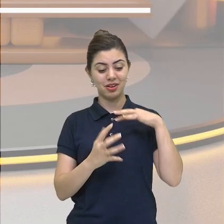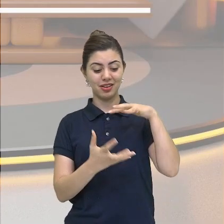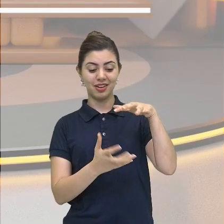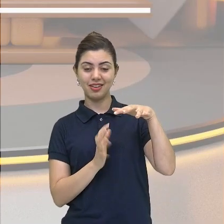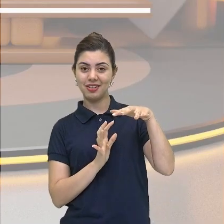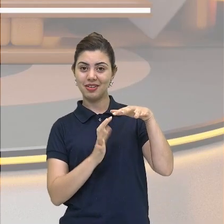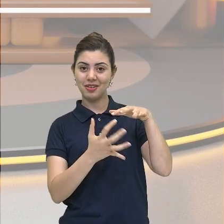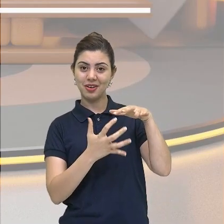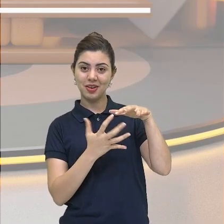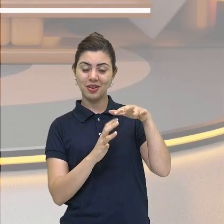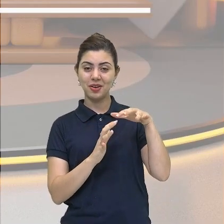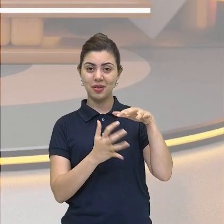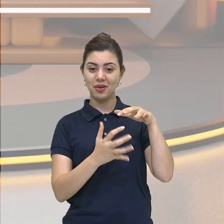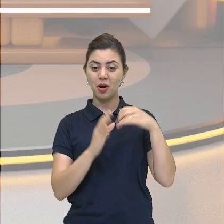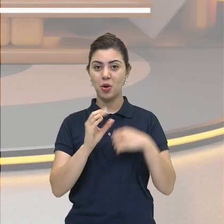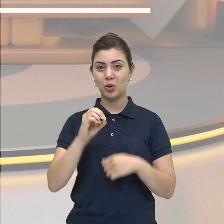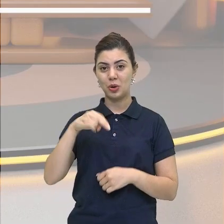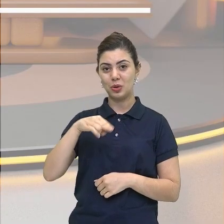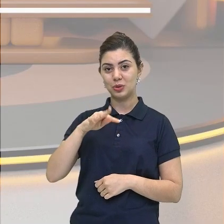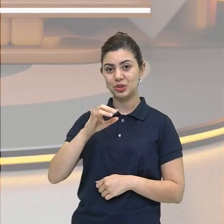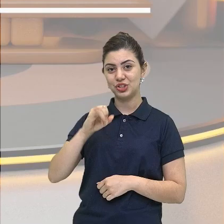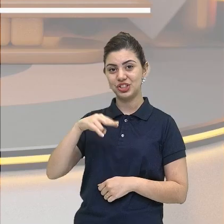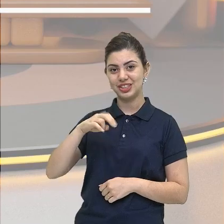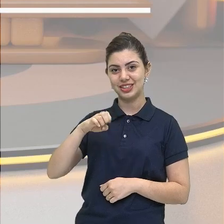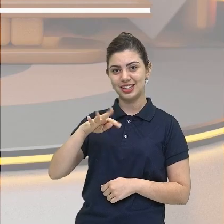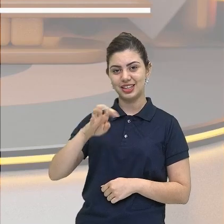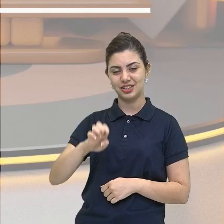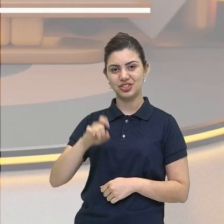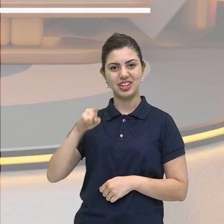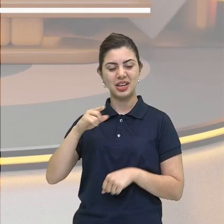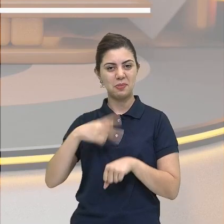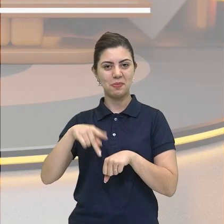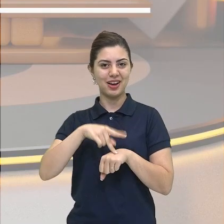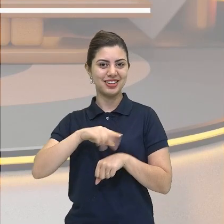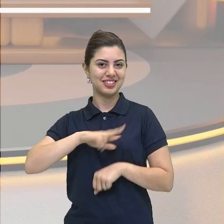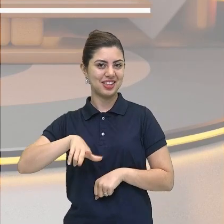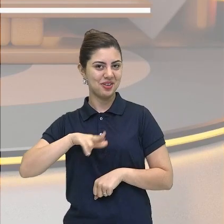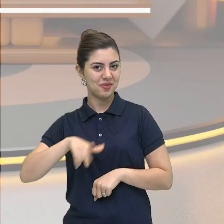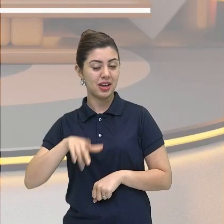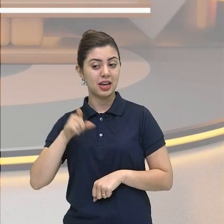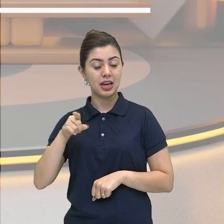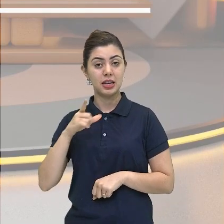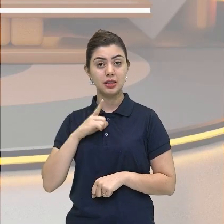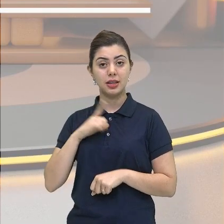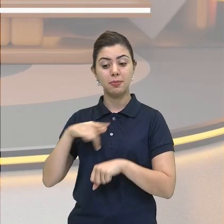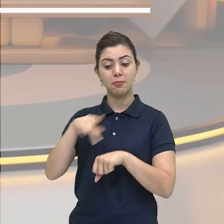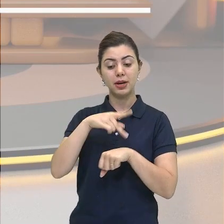e não um país. E é um continente formado por